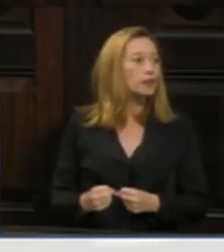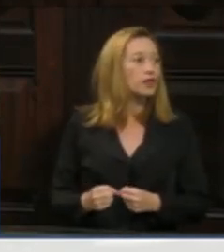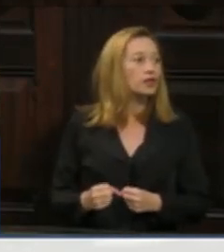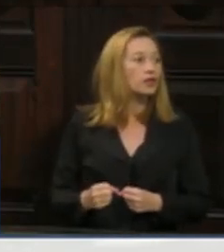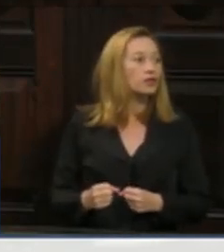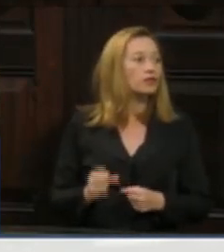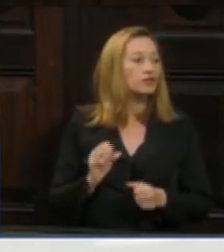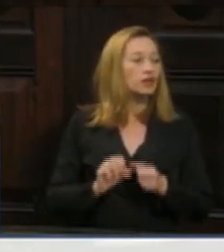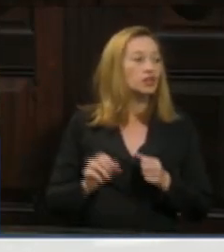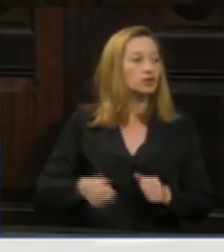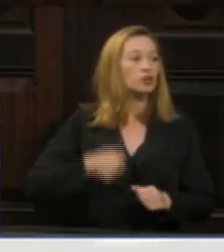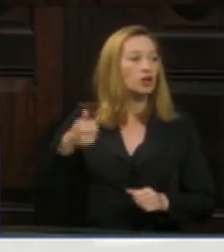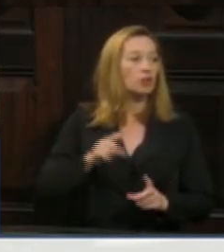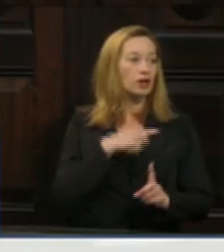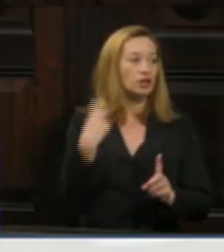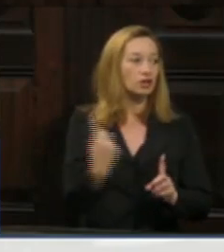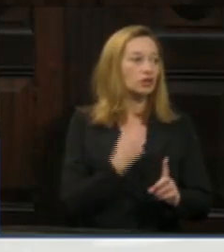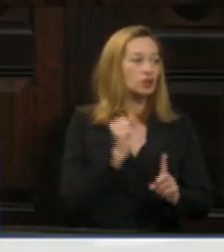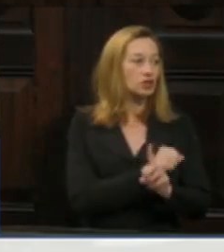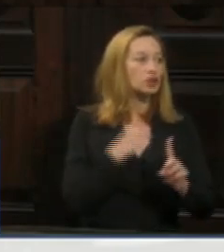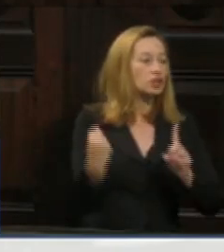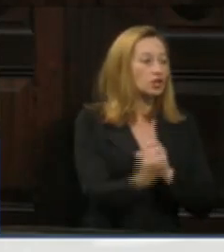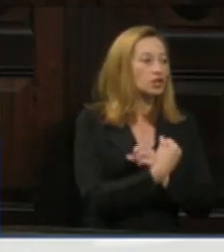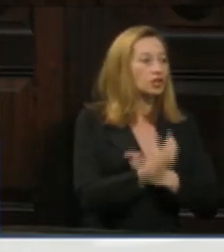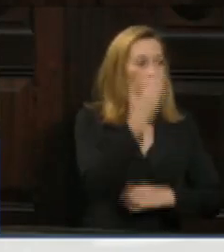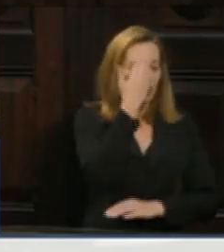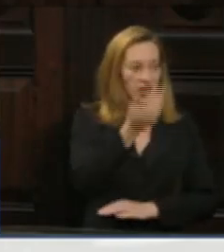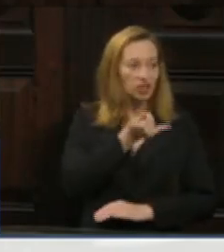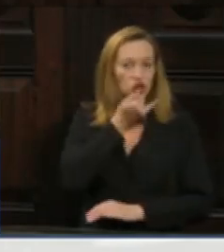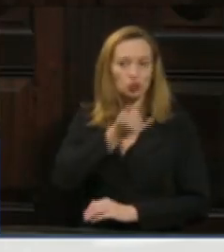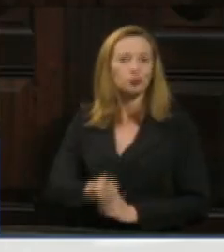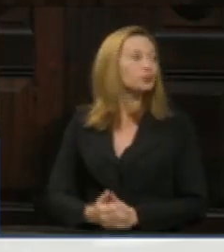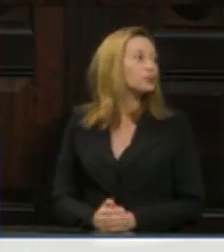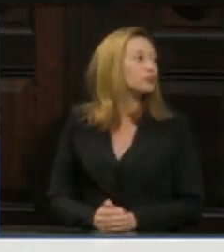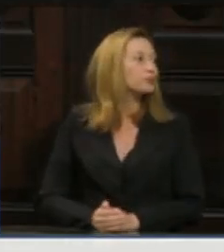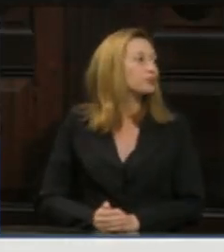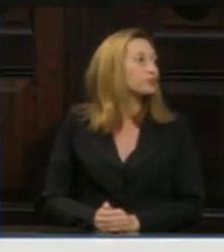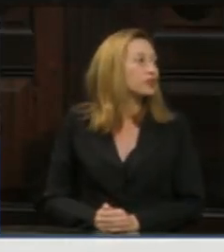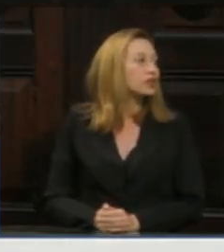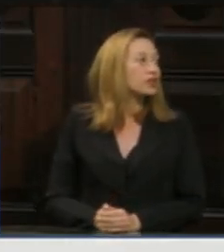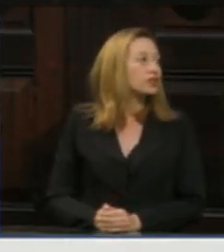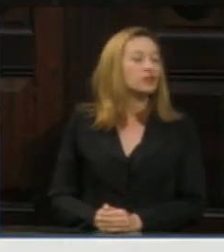tombam e ficam chafurdando na lama.